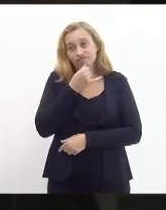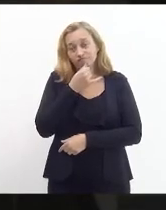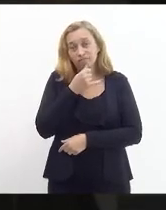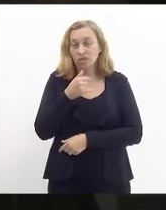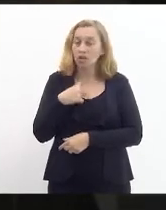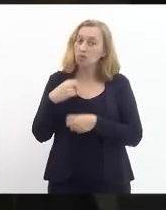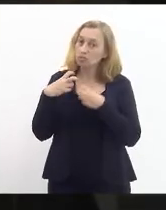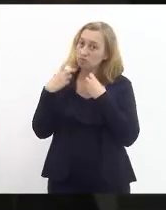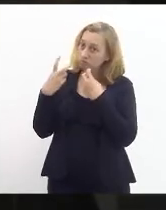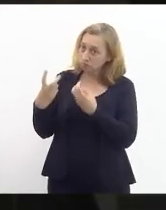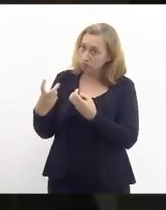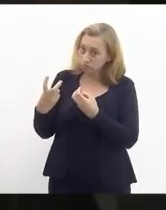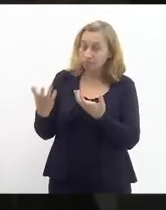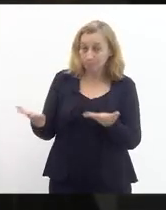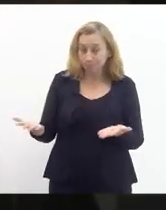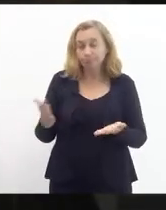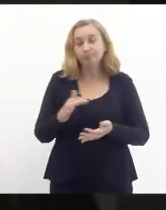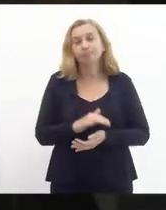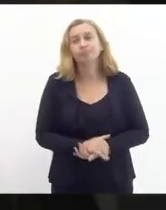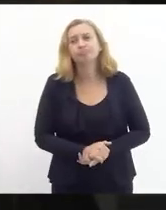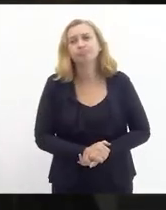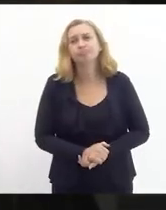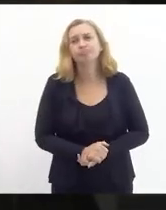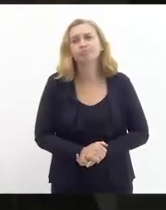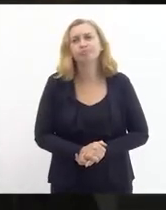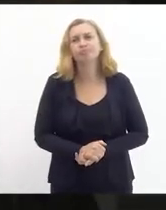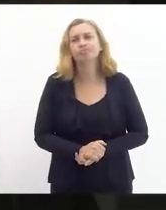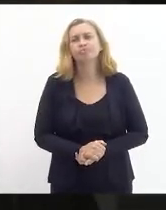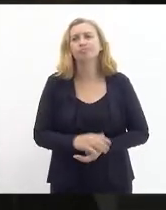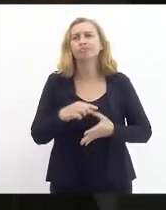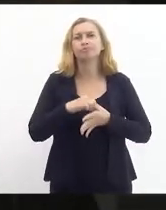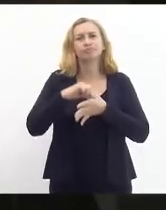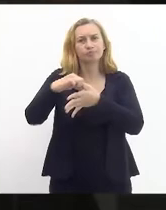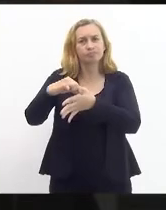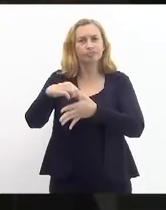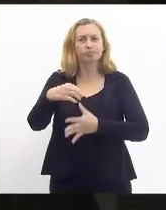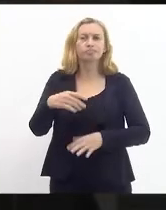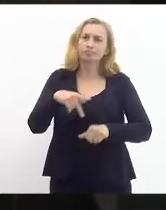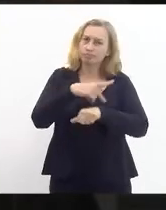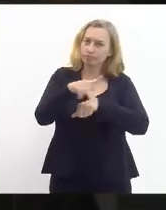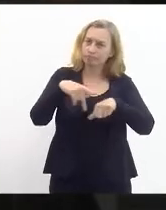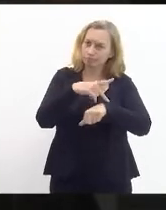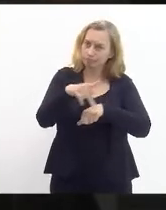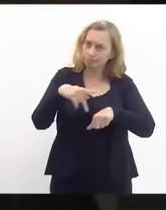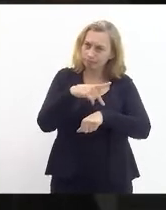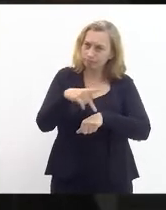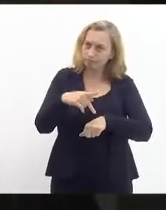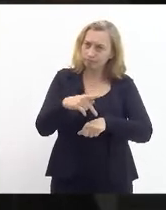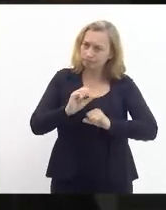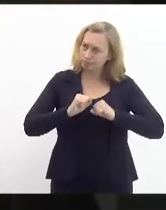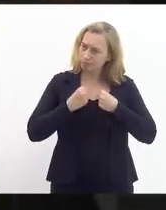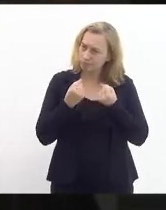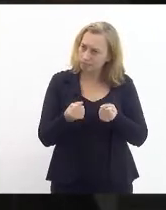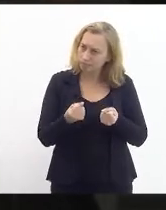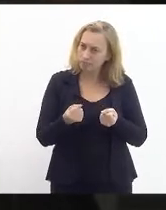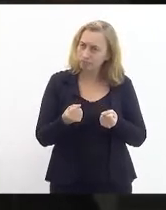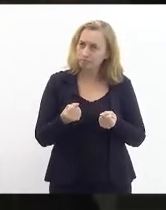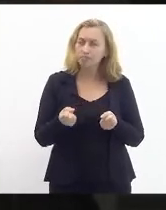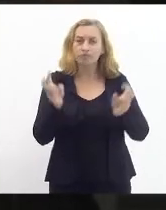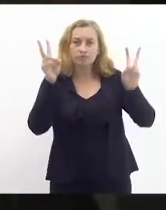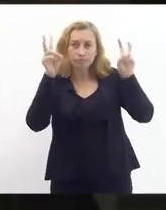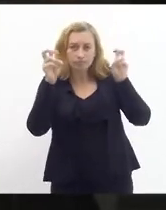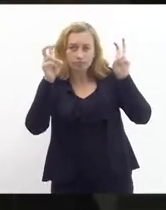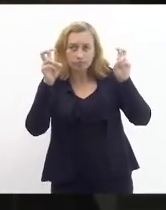eu conclamo né que as lideranças desse país se dediquem fato de